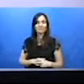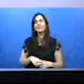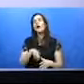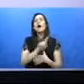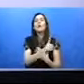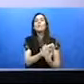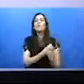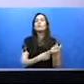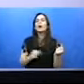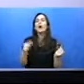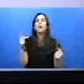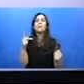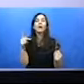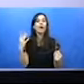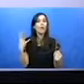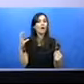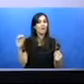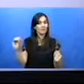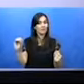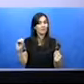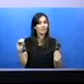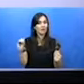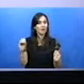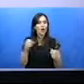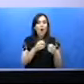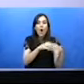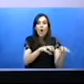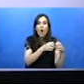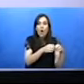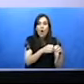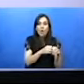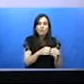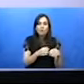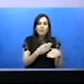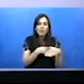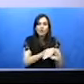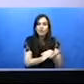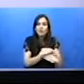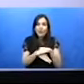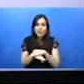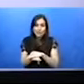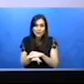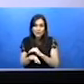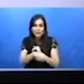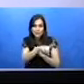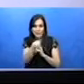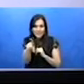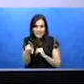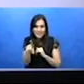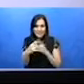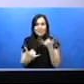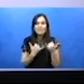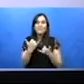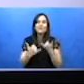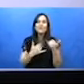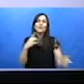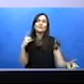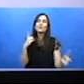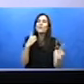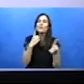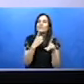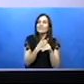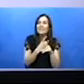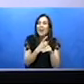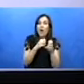Apostila, página 40. Os ovos escondidos. Você e os colegas brincaram de achar os ovos de tartarugas